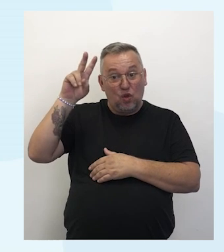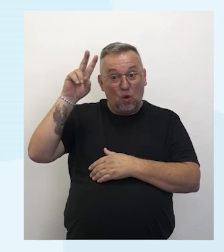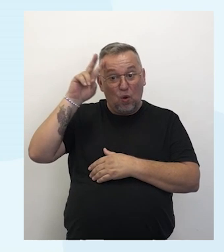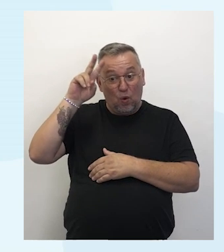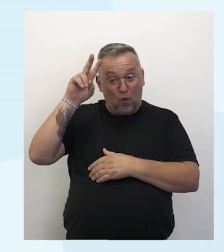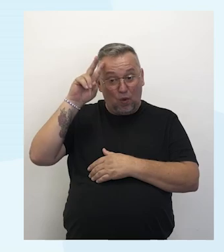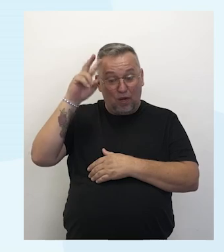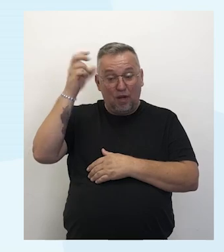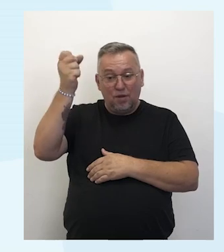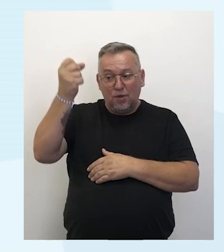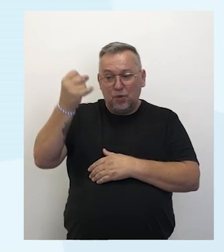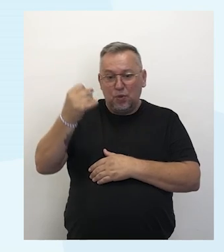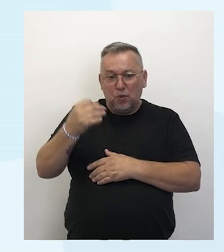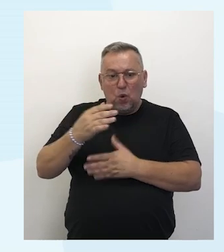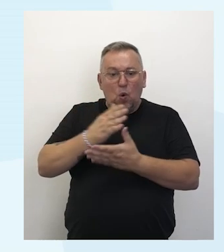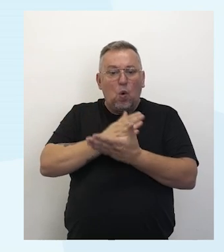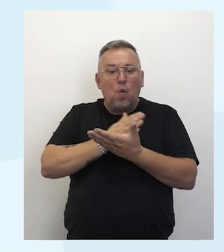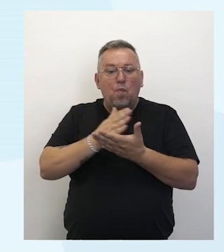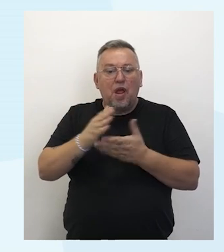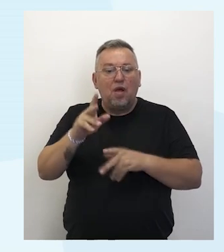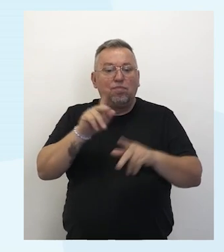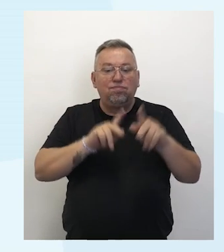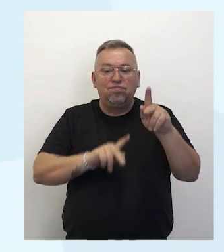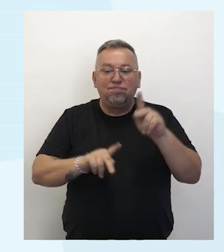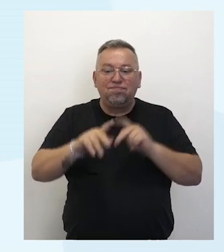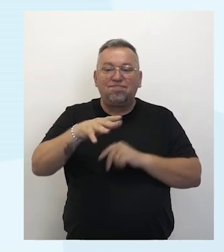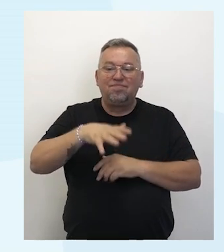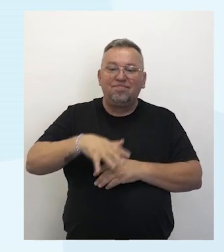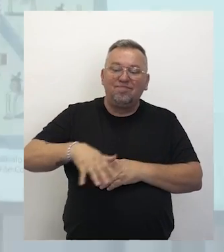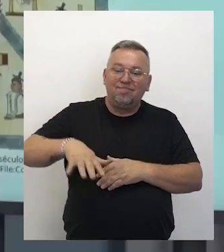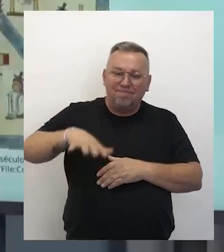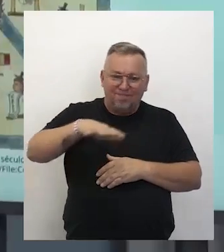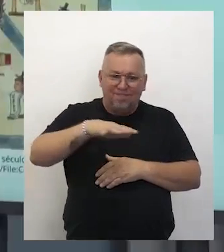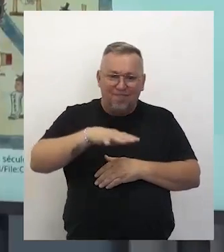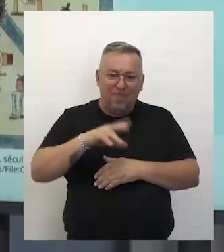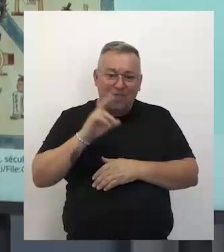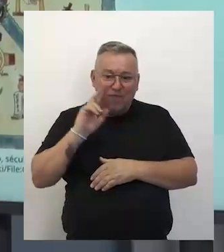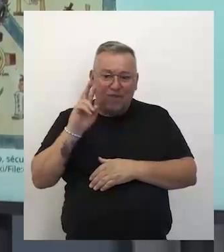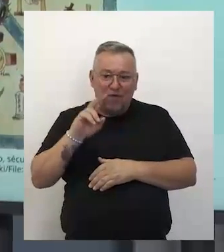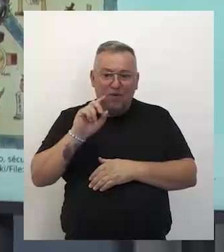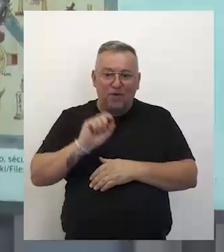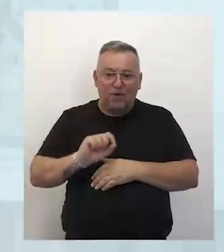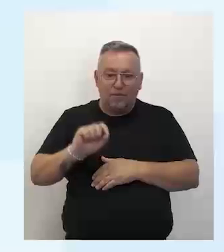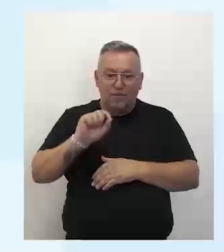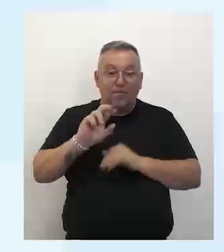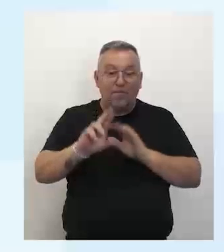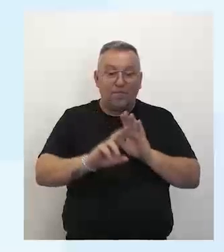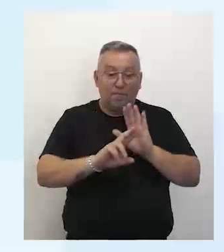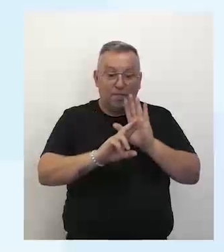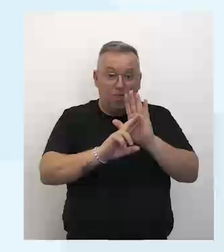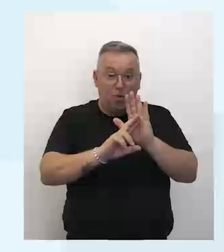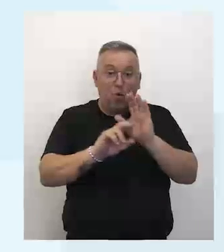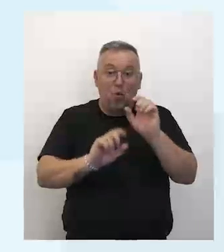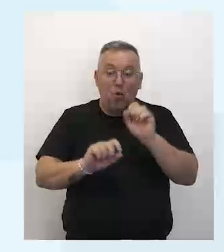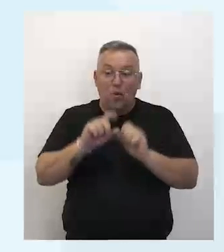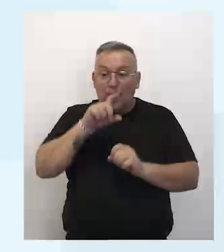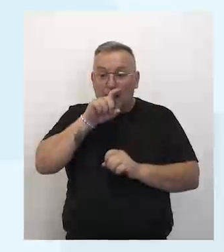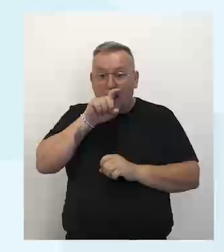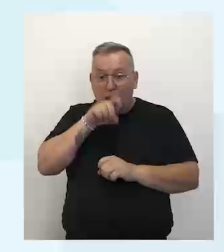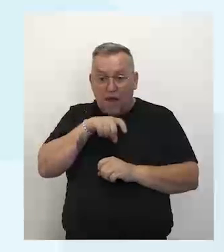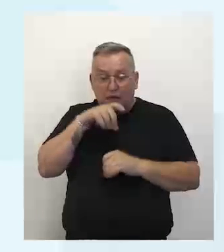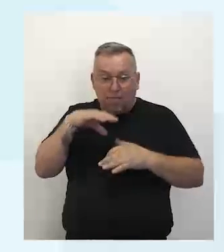narra o começo de uma civilização. Então, olha só. Vocês estão vendo aqui, nessa representação, uma